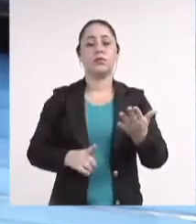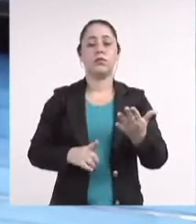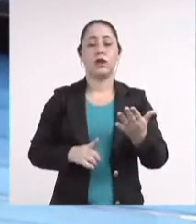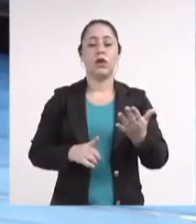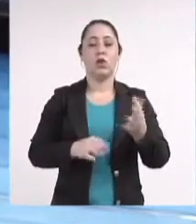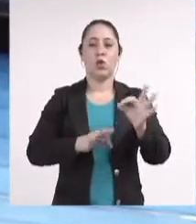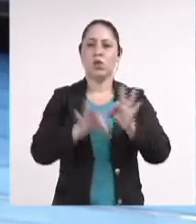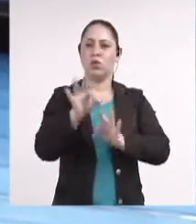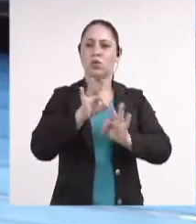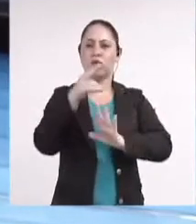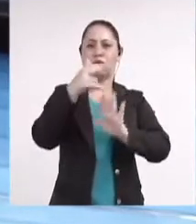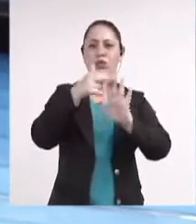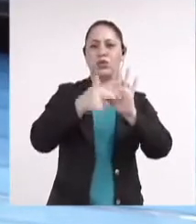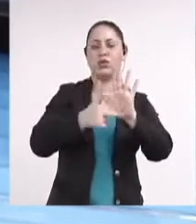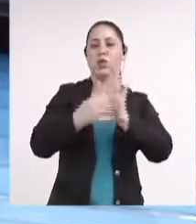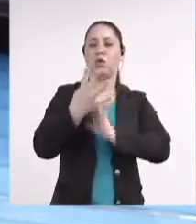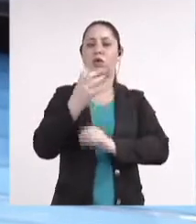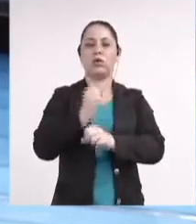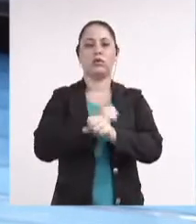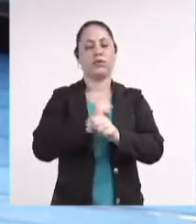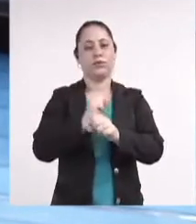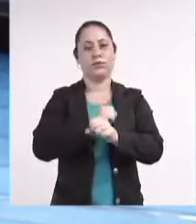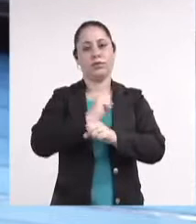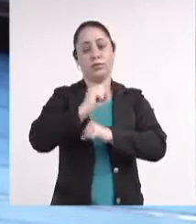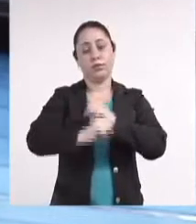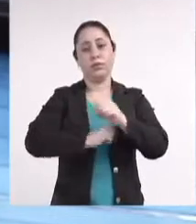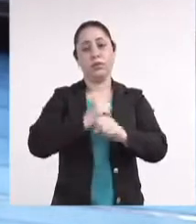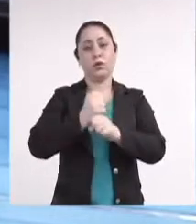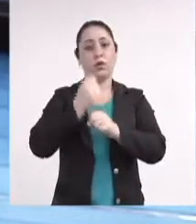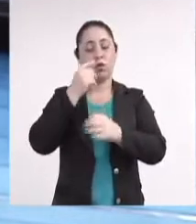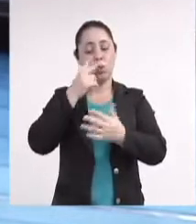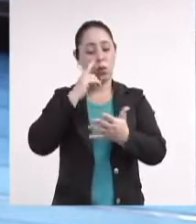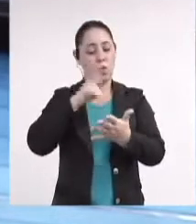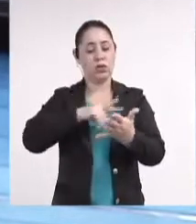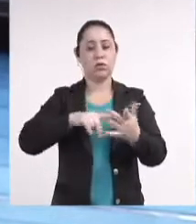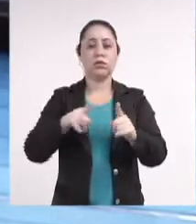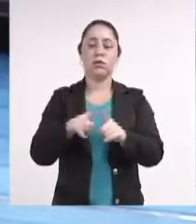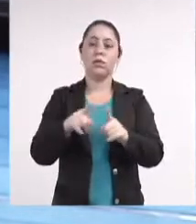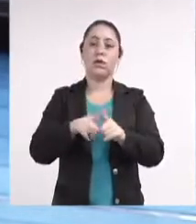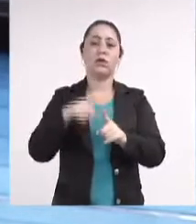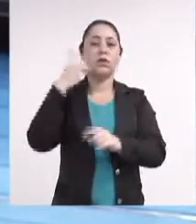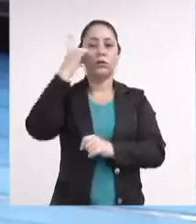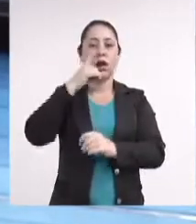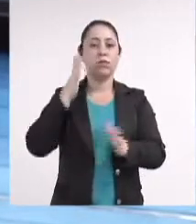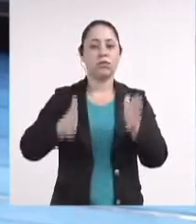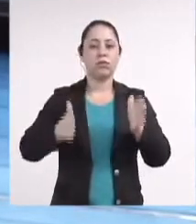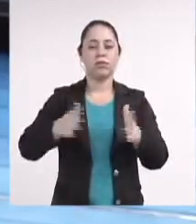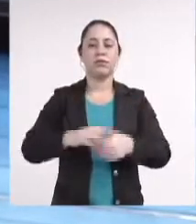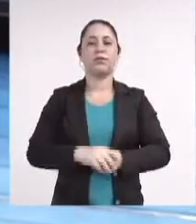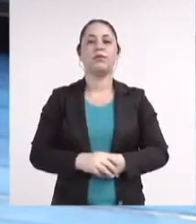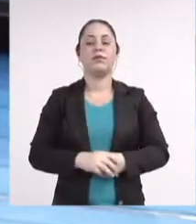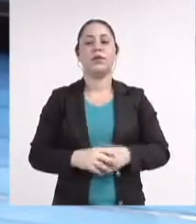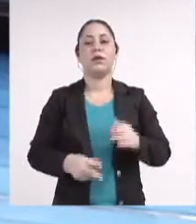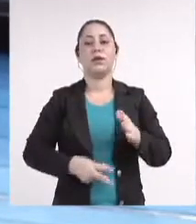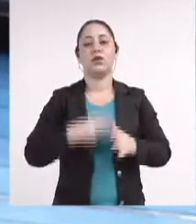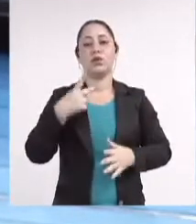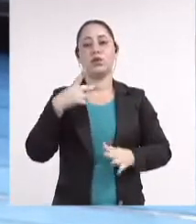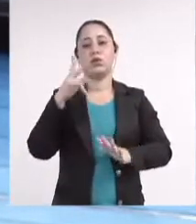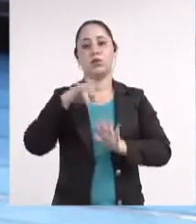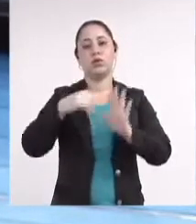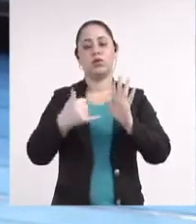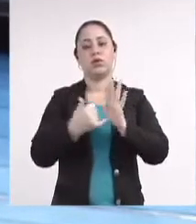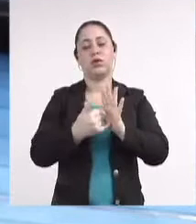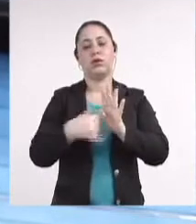ações do Estado num período de 4 anos e é revisado também aí pelos deputados durante este período. O segundo projeto de lei que